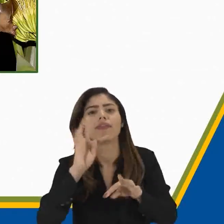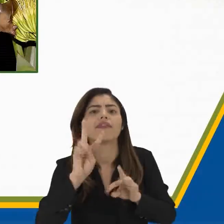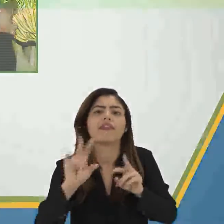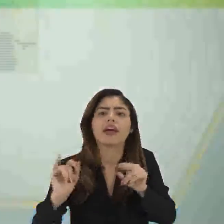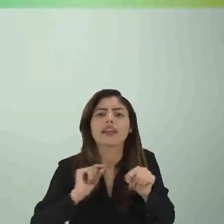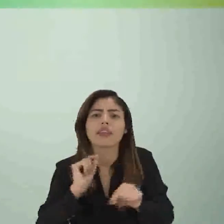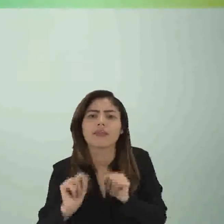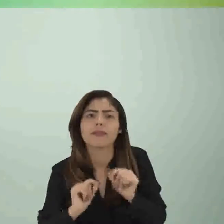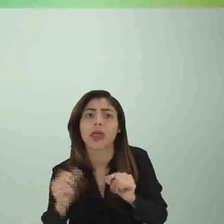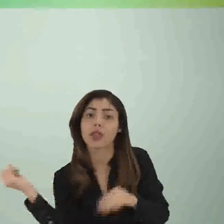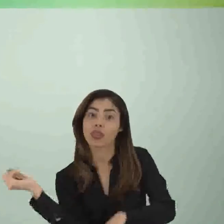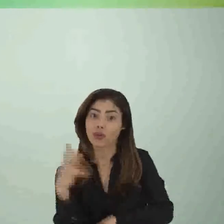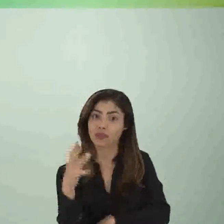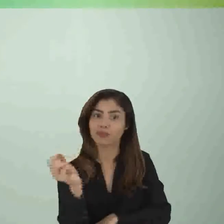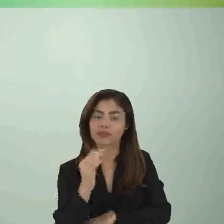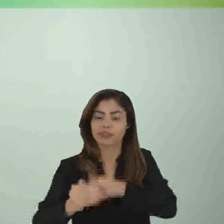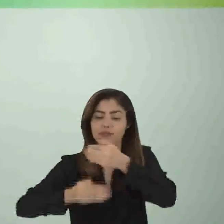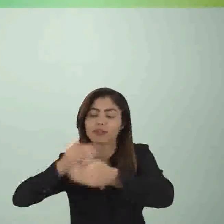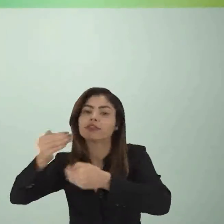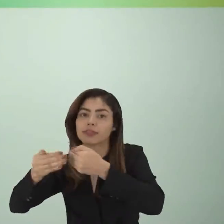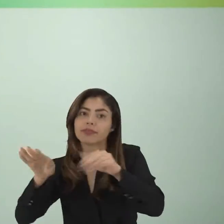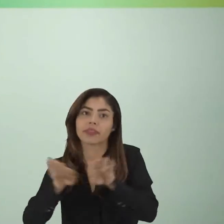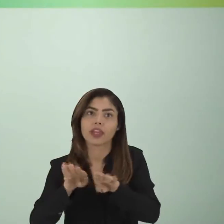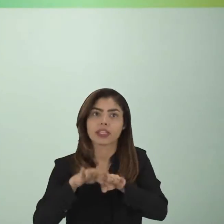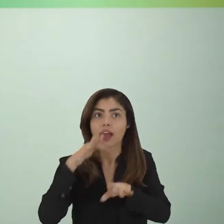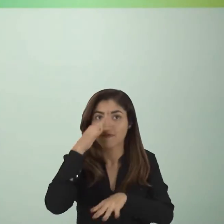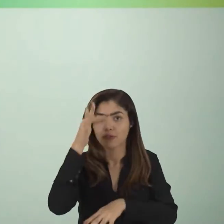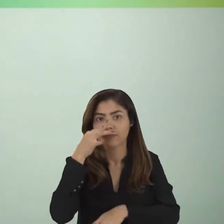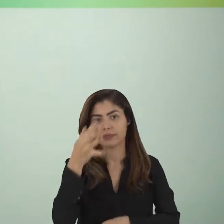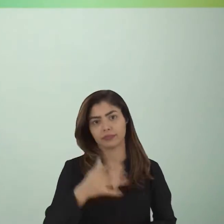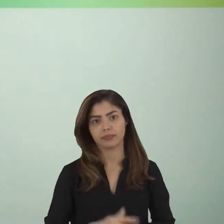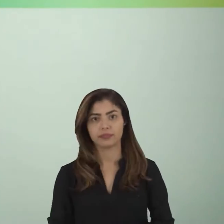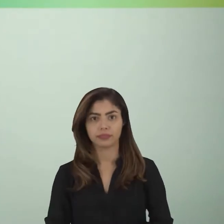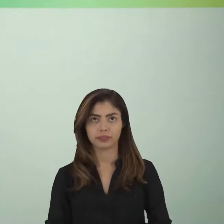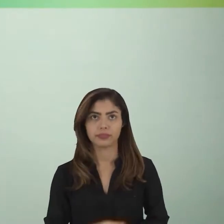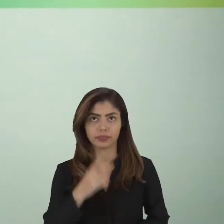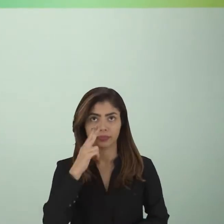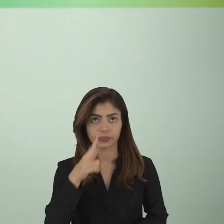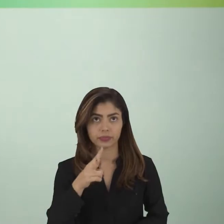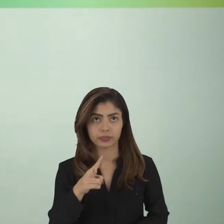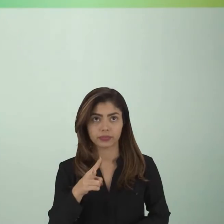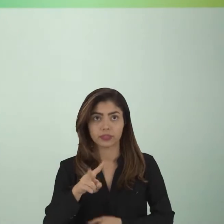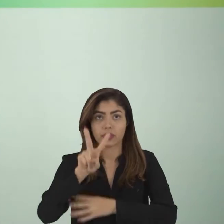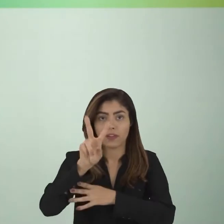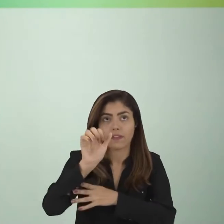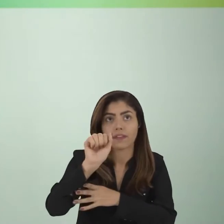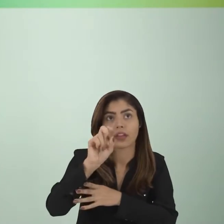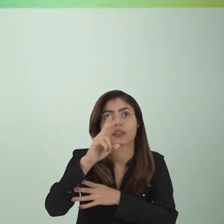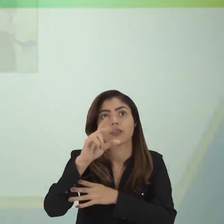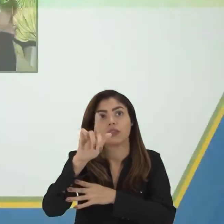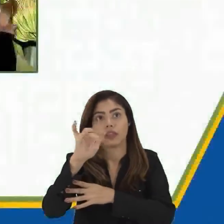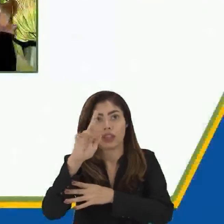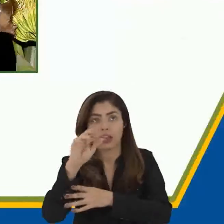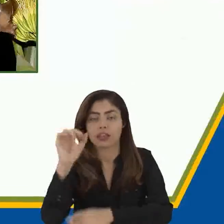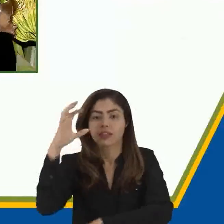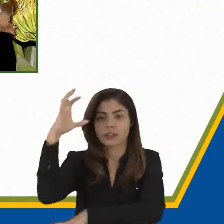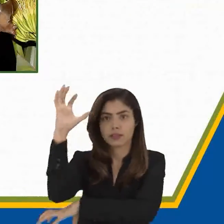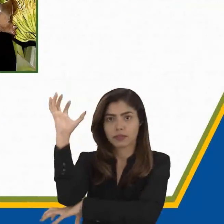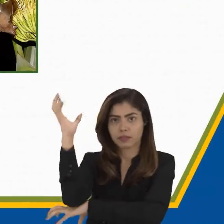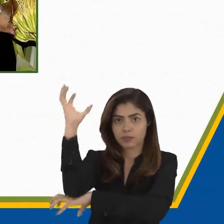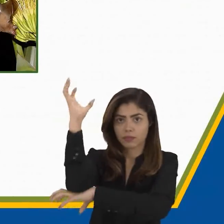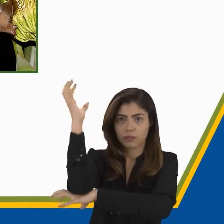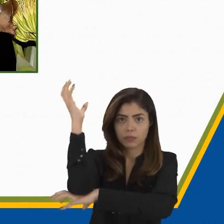uma inovação evolutiva, que vai ser a flor. Então, bora ver aqui, ó, são vasculares, possuem